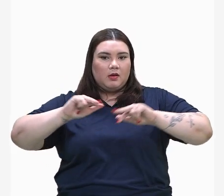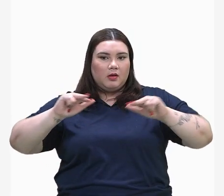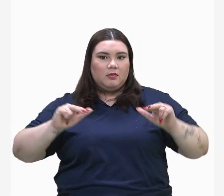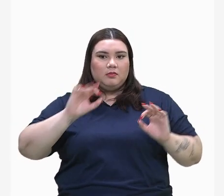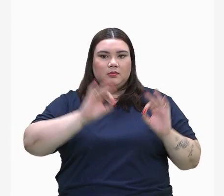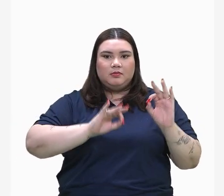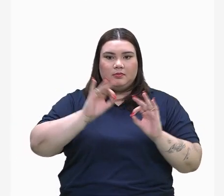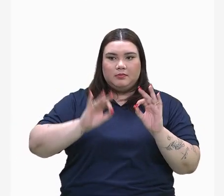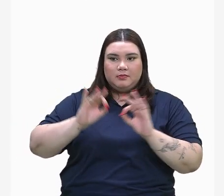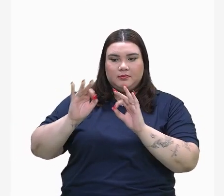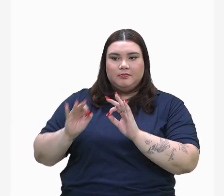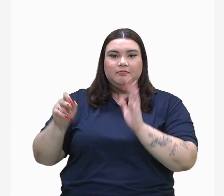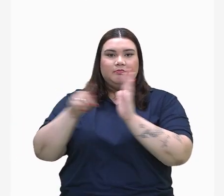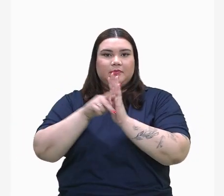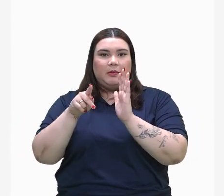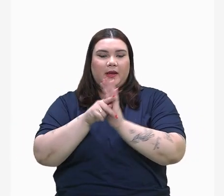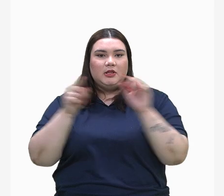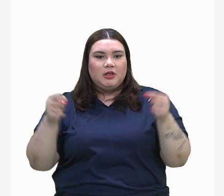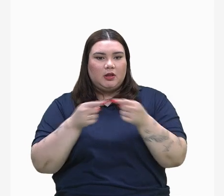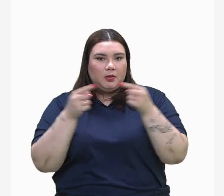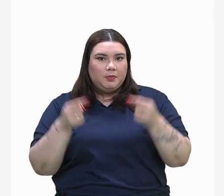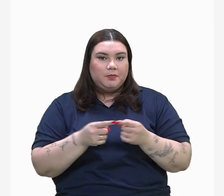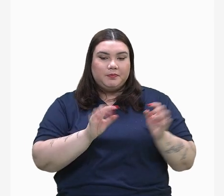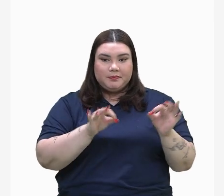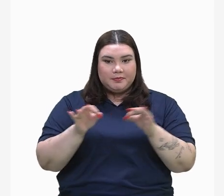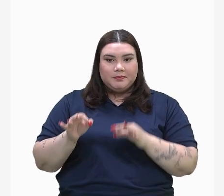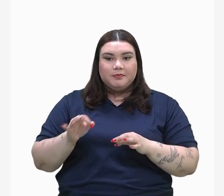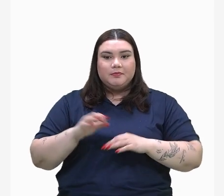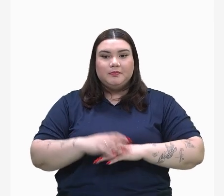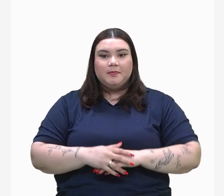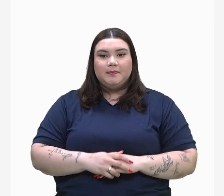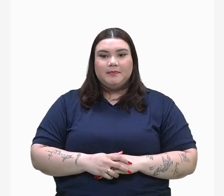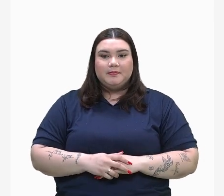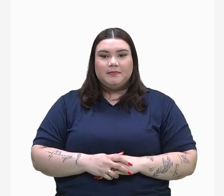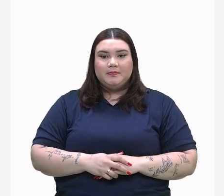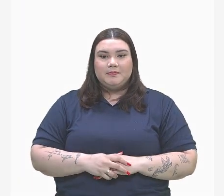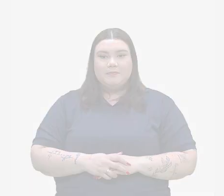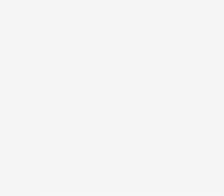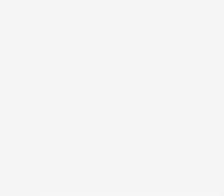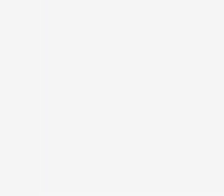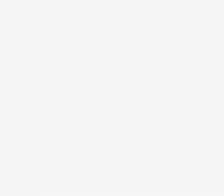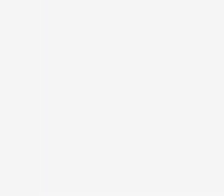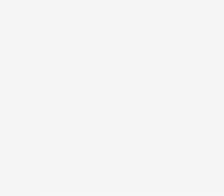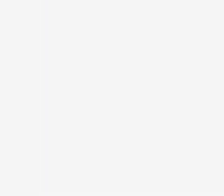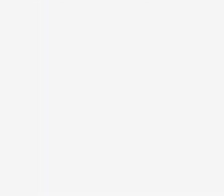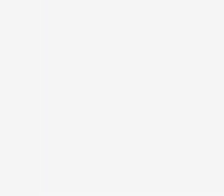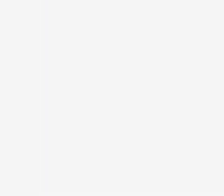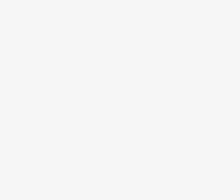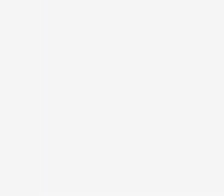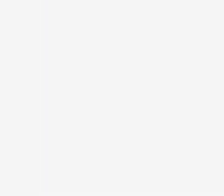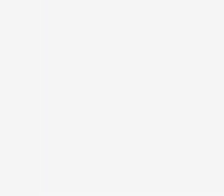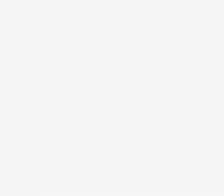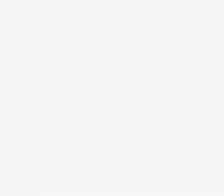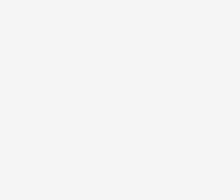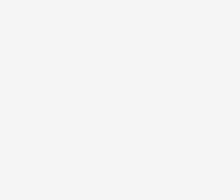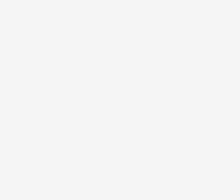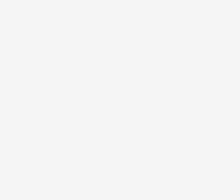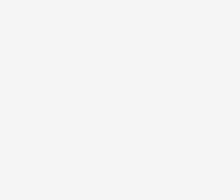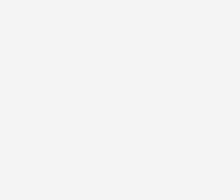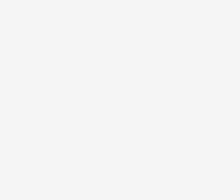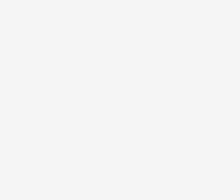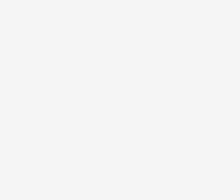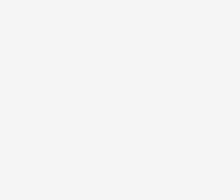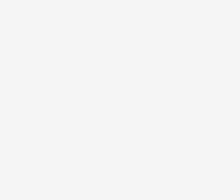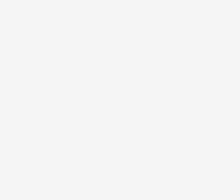ser seguidas, os acordos a serem feitos, tá bom? Então, atualmente a gente observa este desenvolvimento, tá,